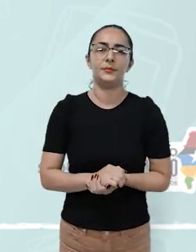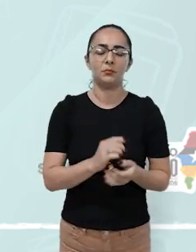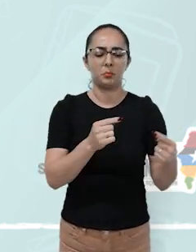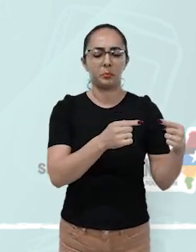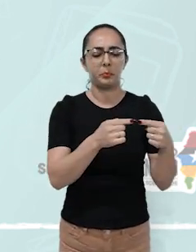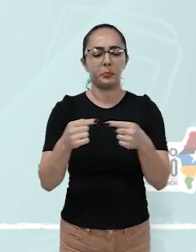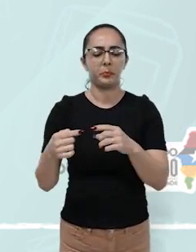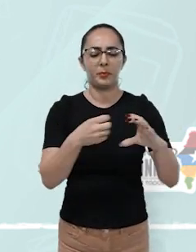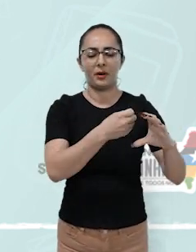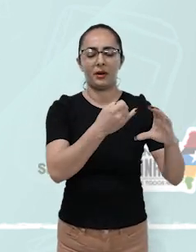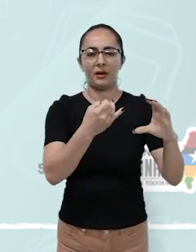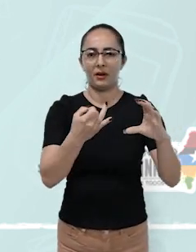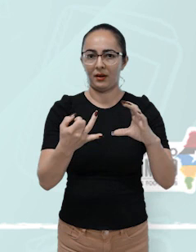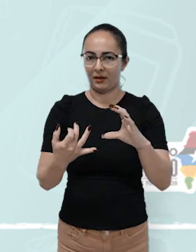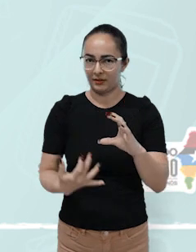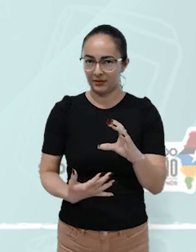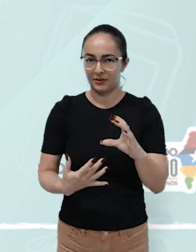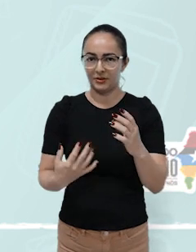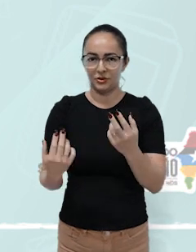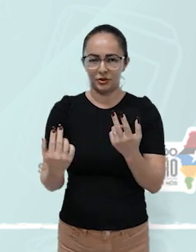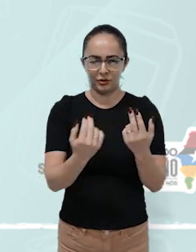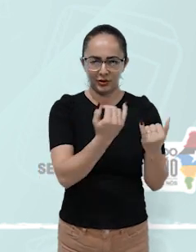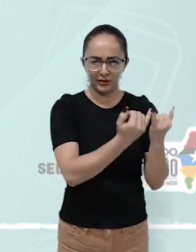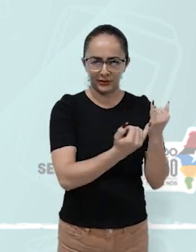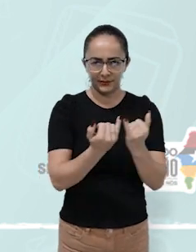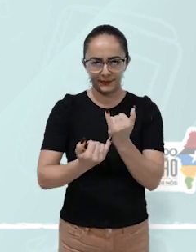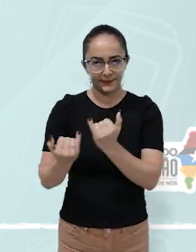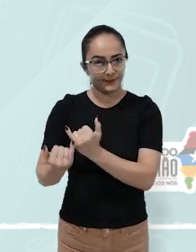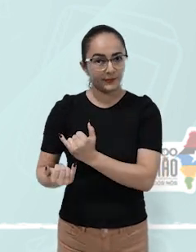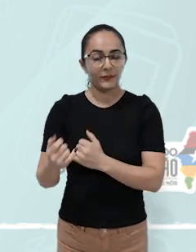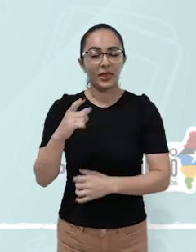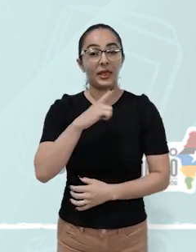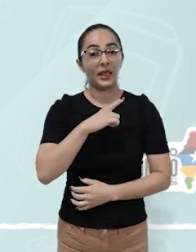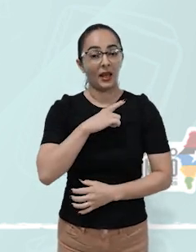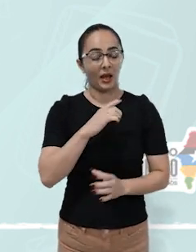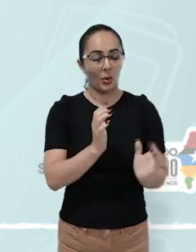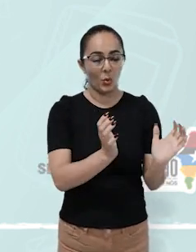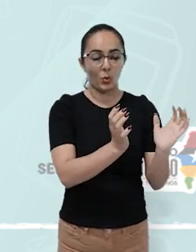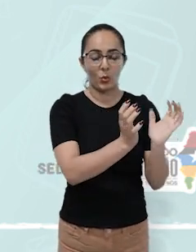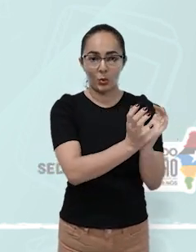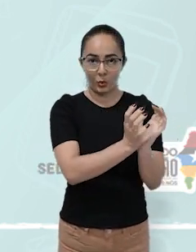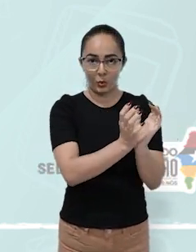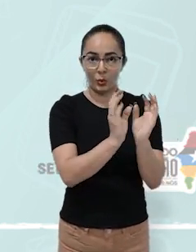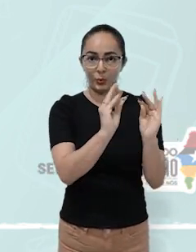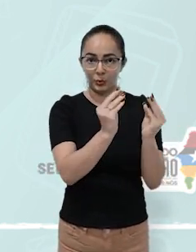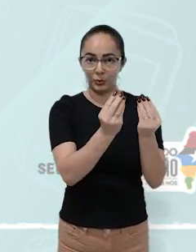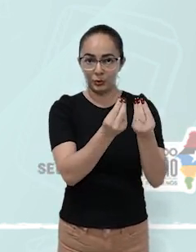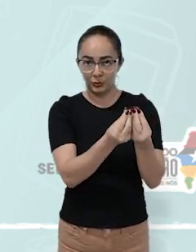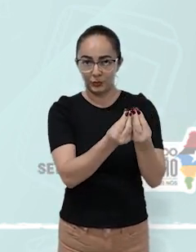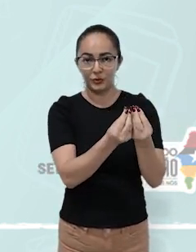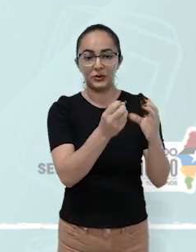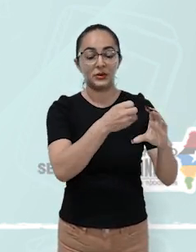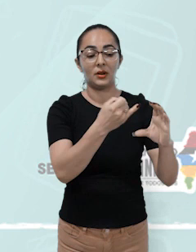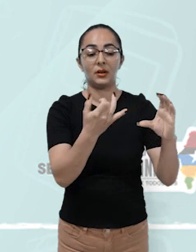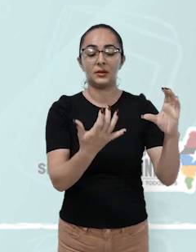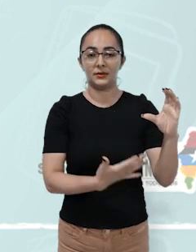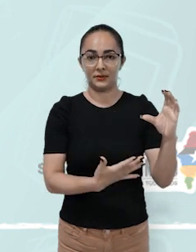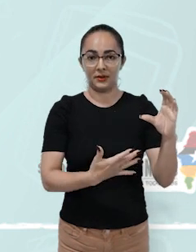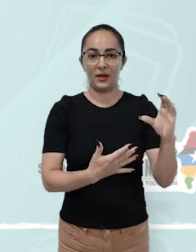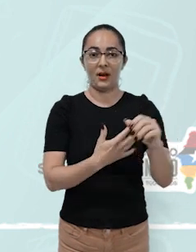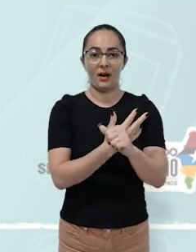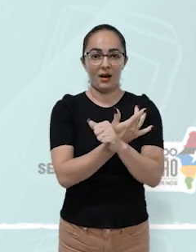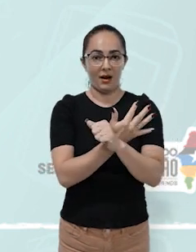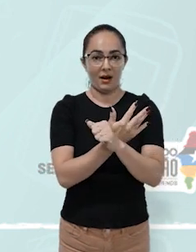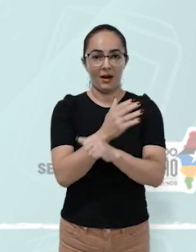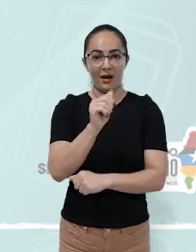com características em comum. Então, existe um grupo de substâncias que a gente classifica como